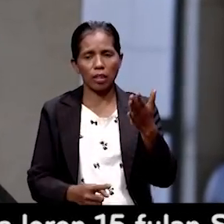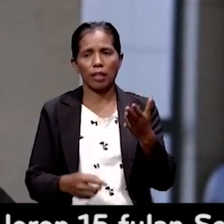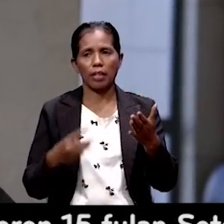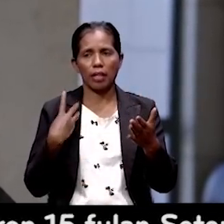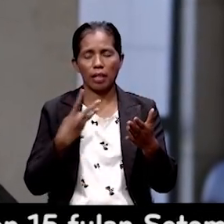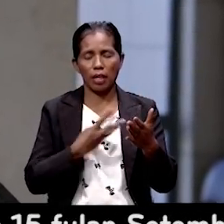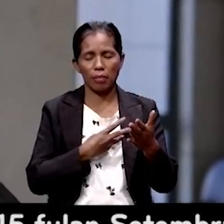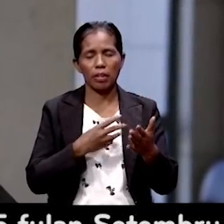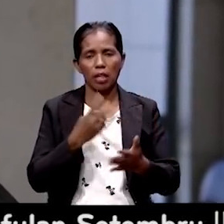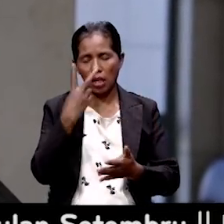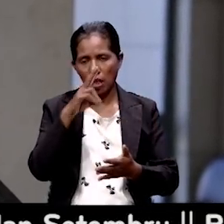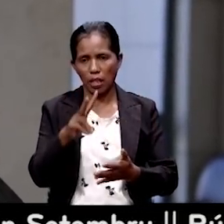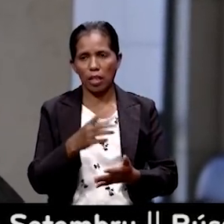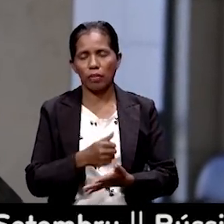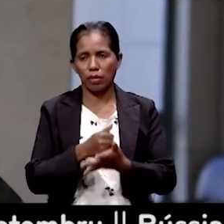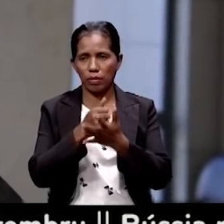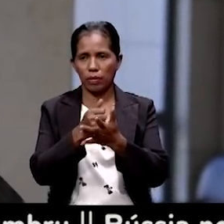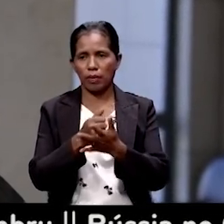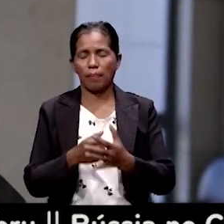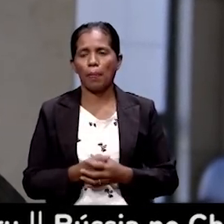negligência é a pena, a ver matéria,